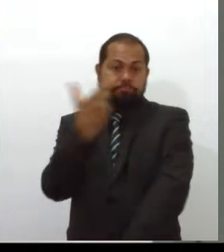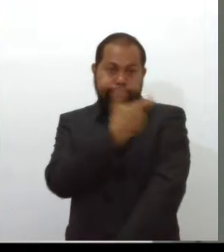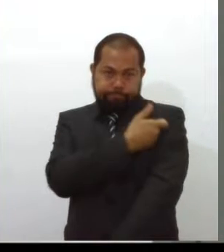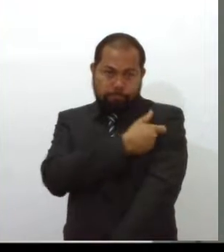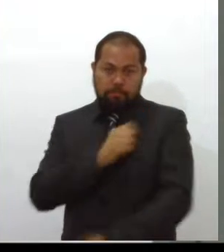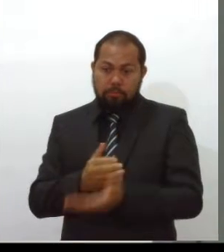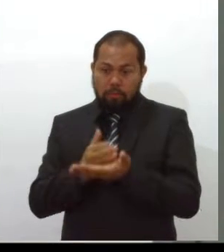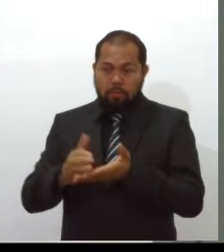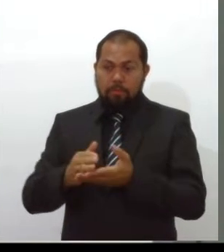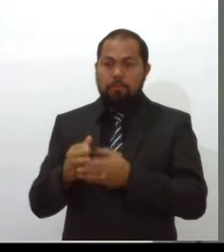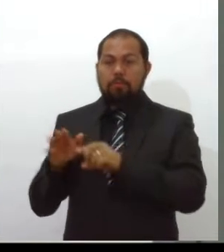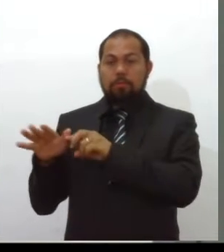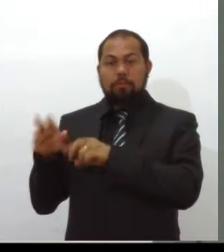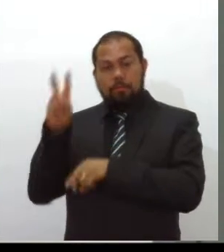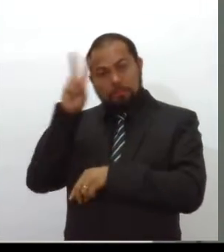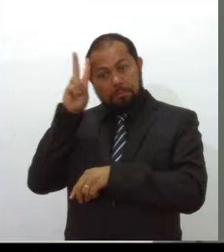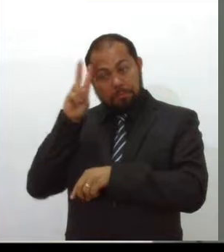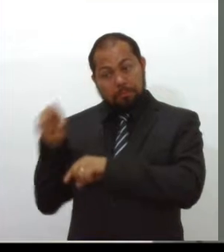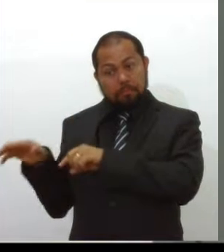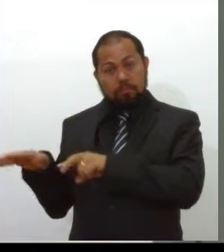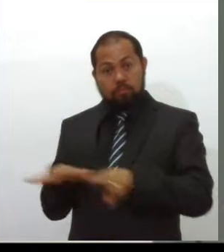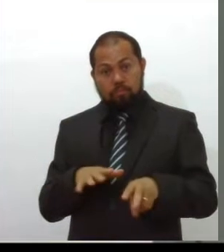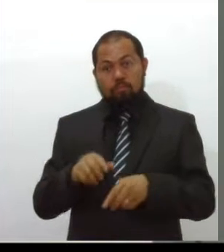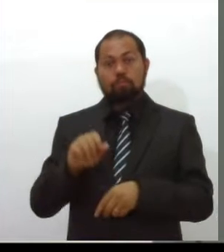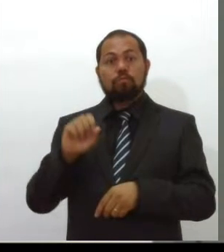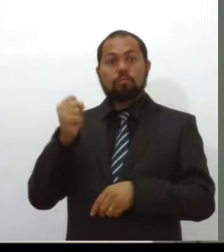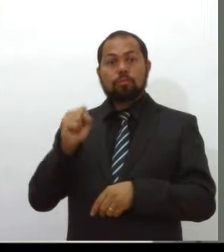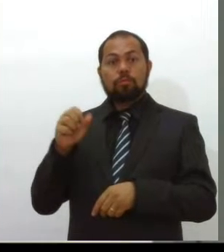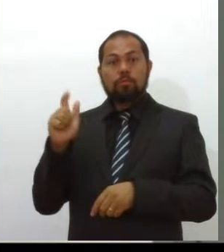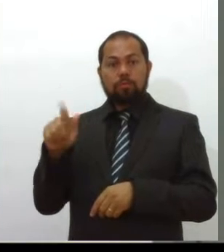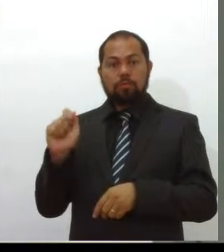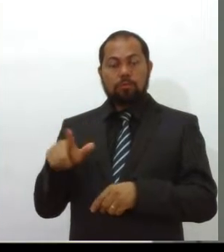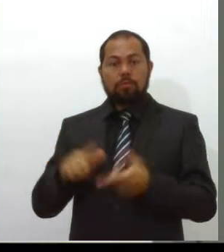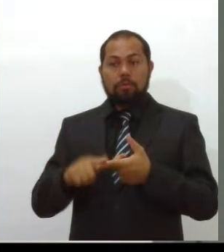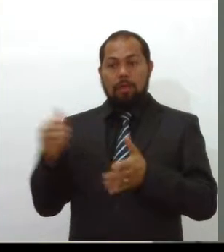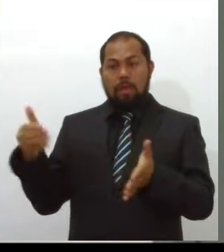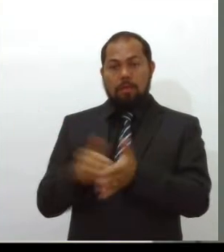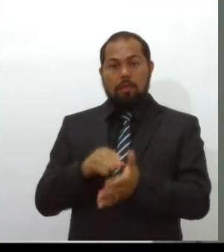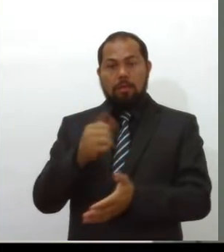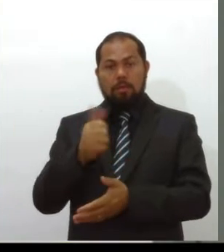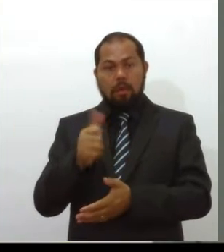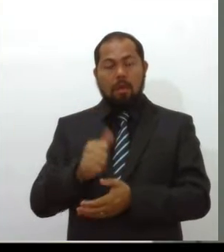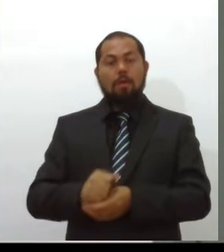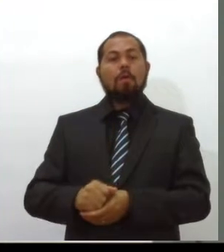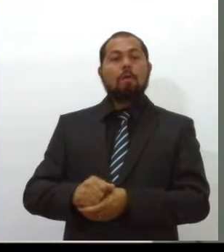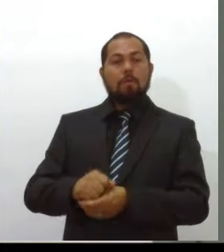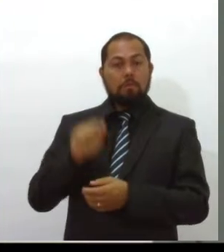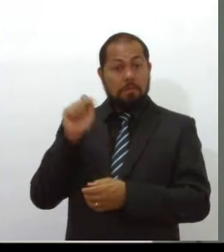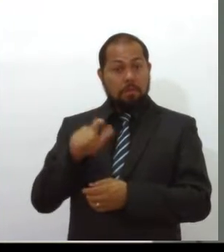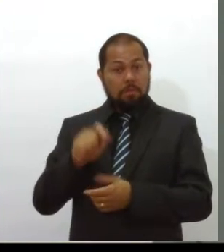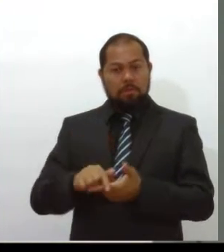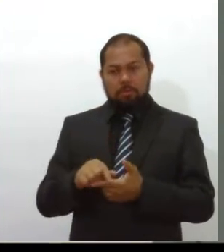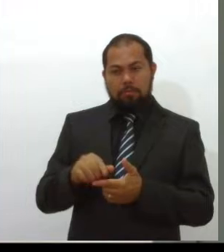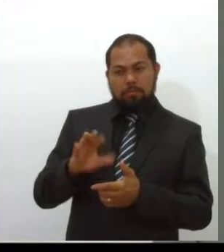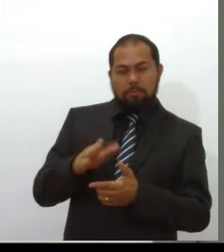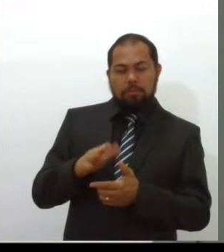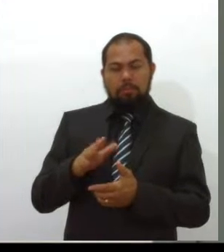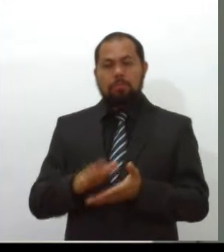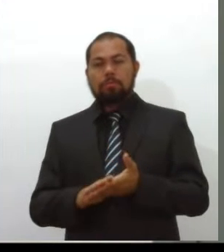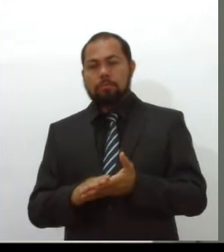Nós vacinaremos as crianças do dia 8 até o dia 11, são 14 creches, com público estimado aí de cerca de 400